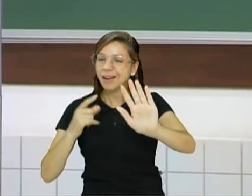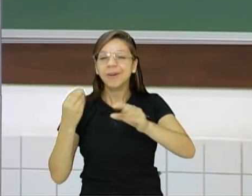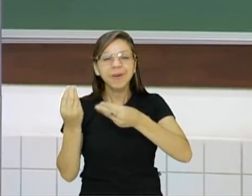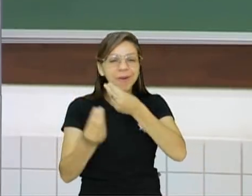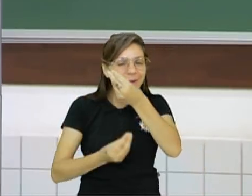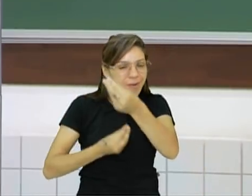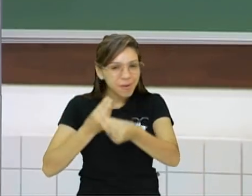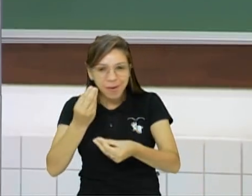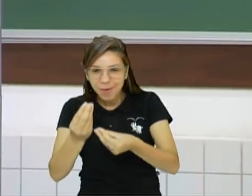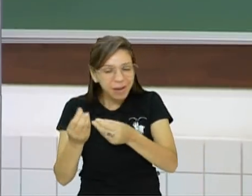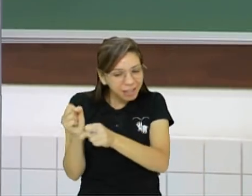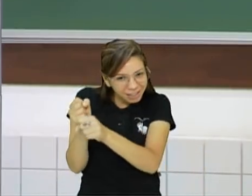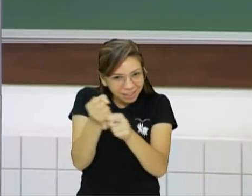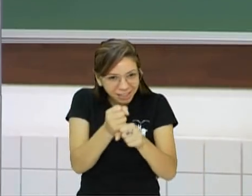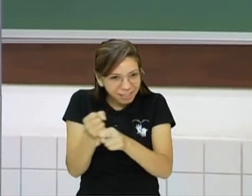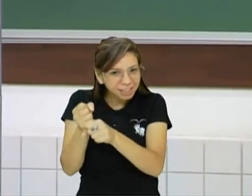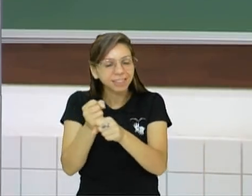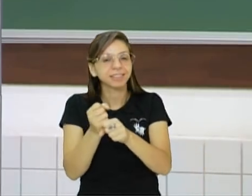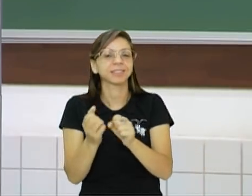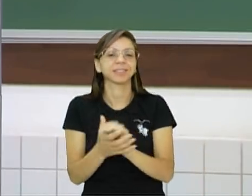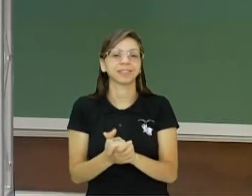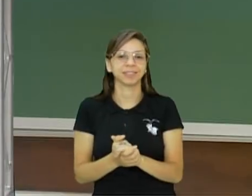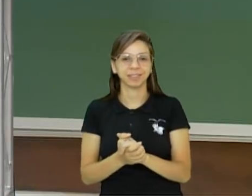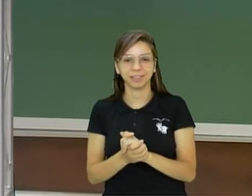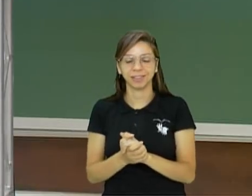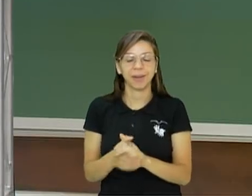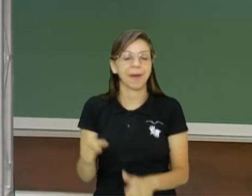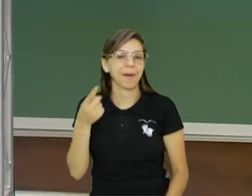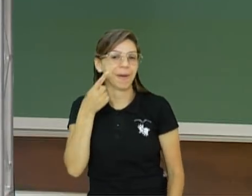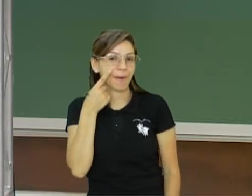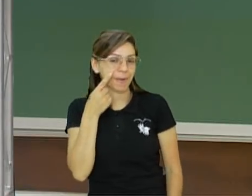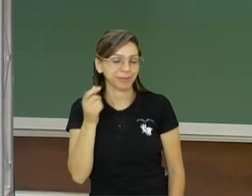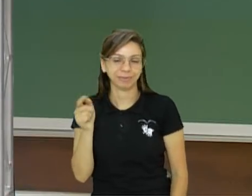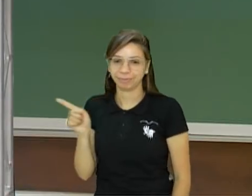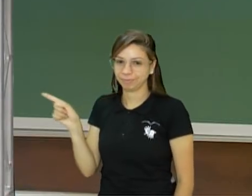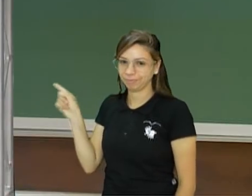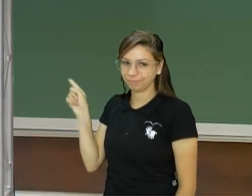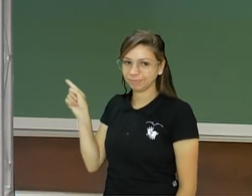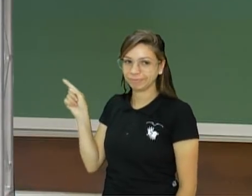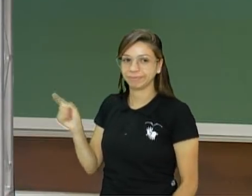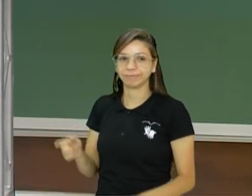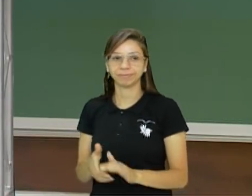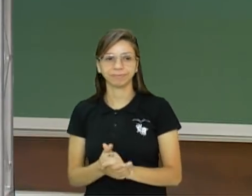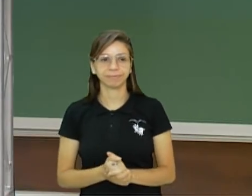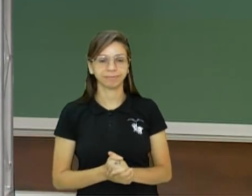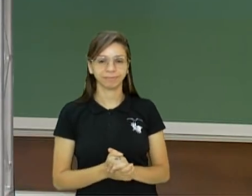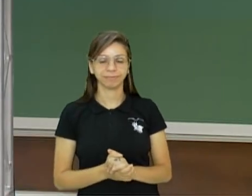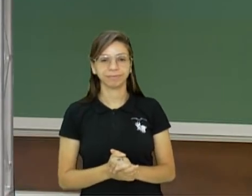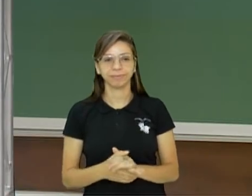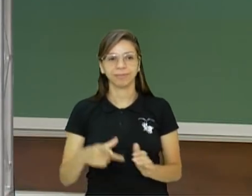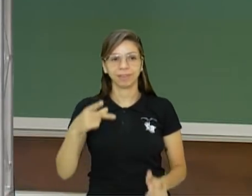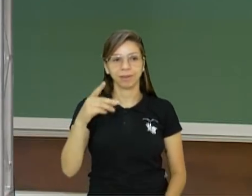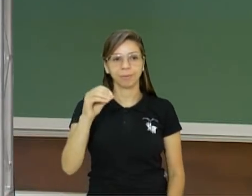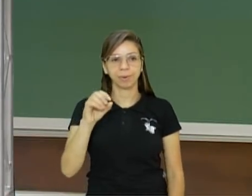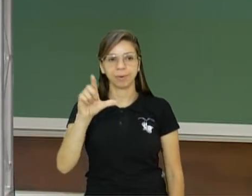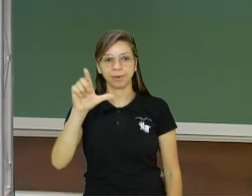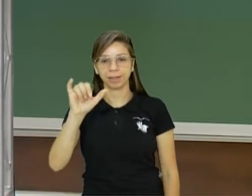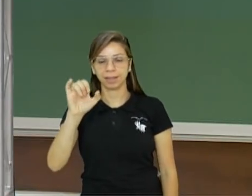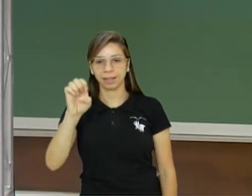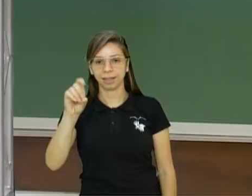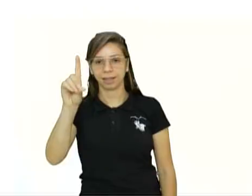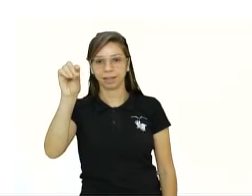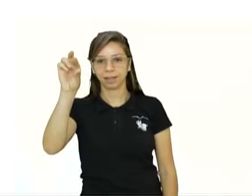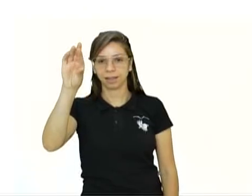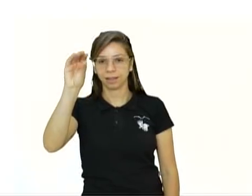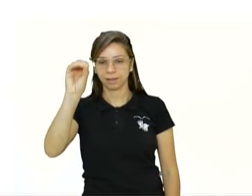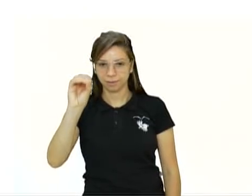como que a gente vai construir isso? Então, olhem aqui com a prof, ó. Nós temos os poliedros, igual a